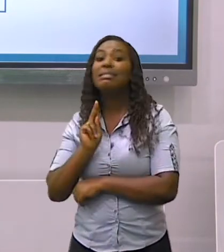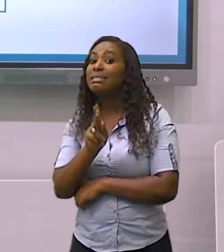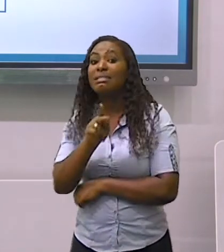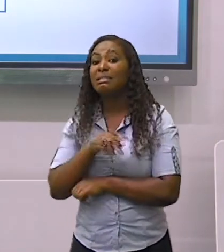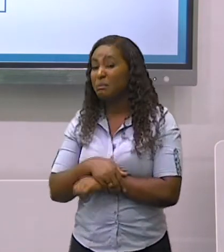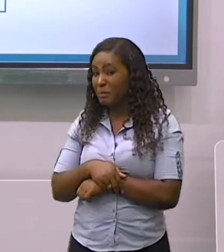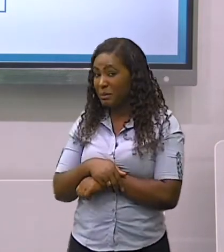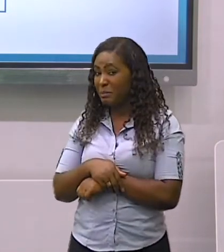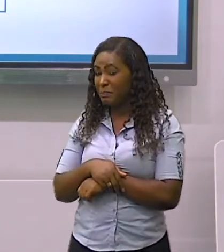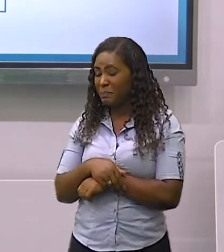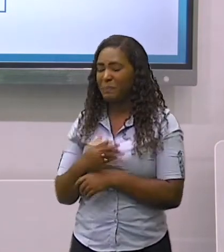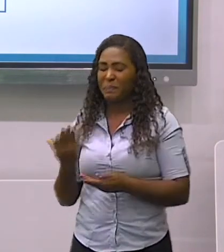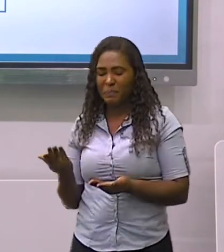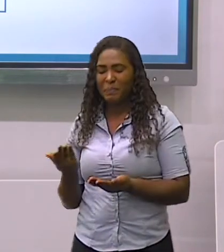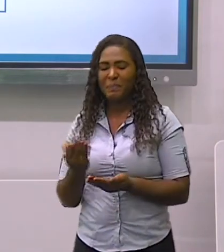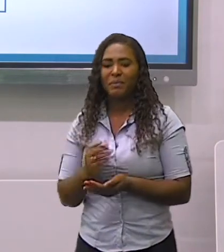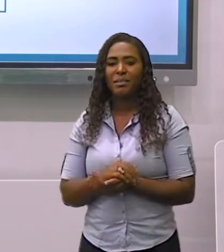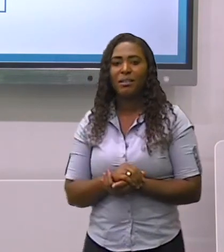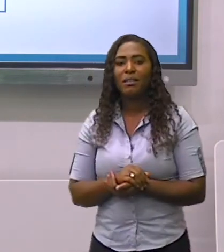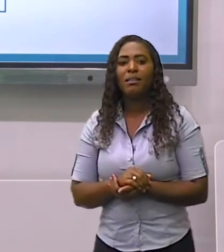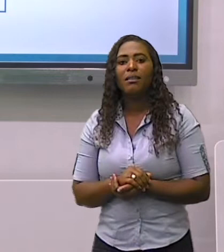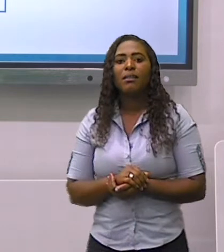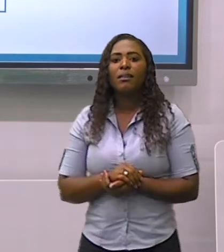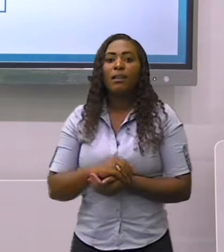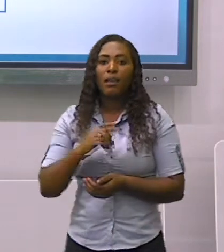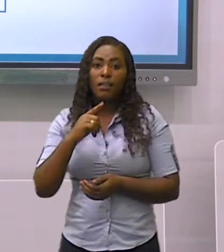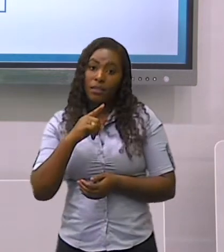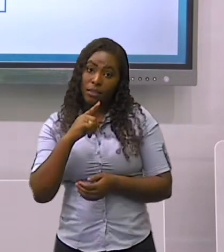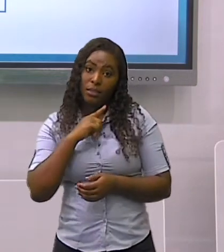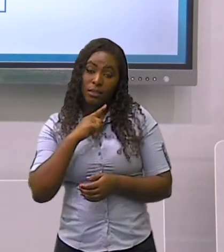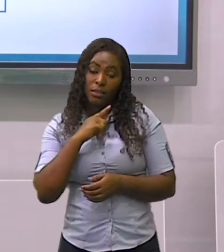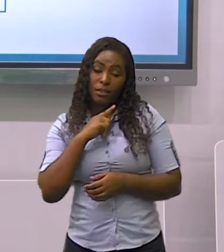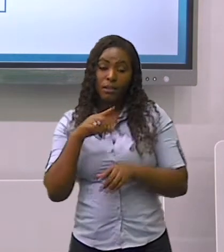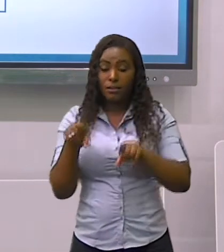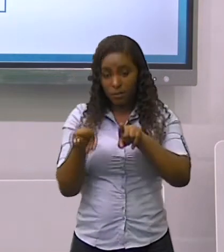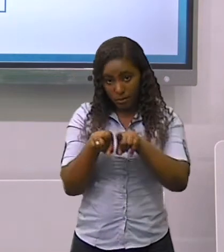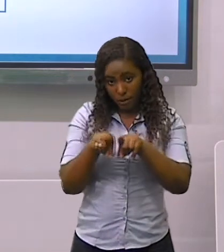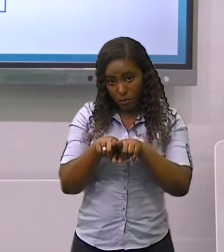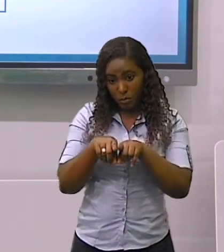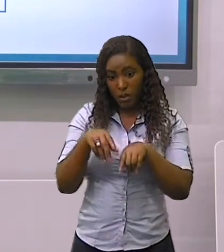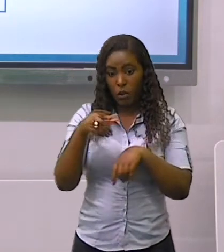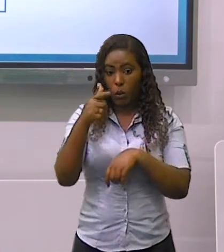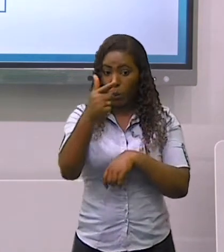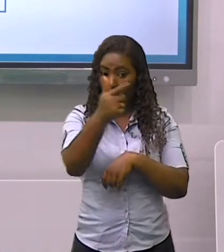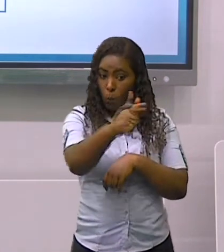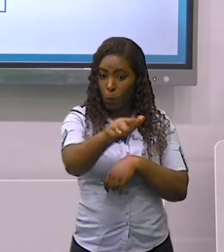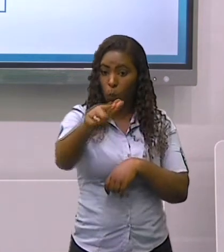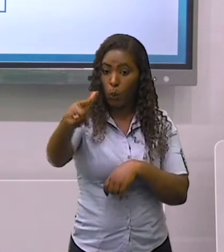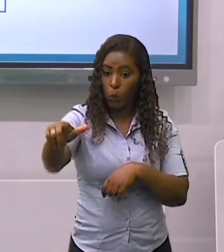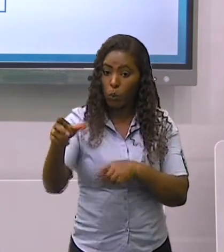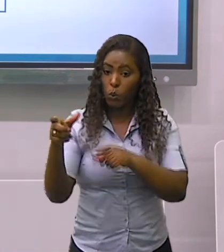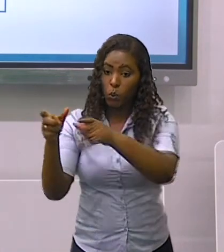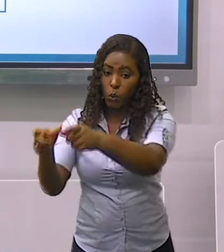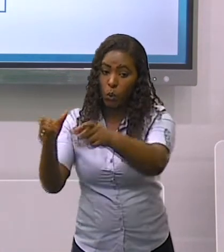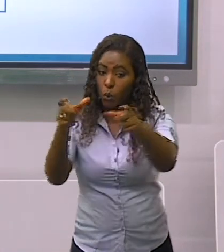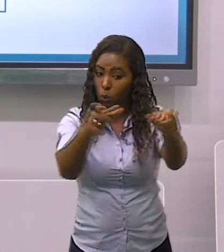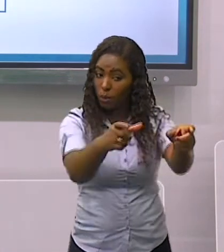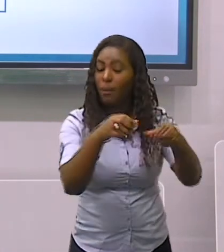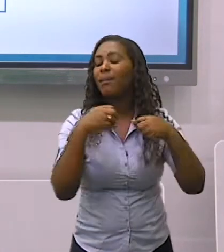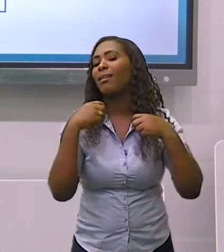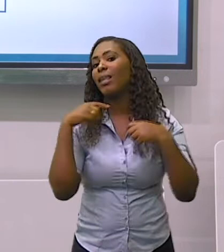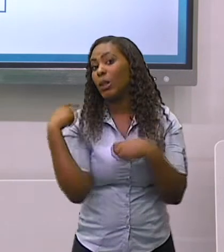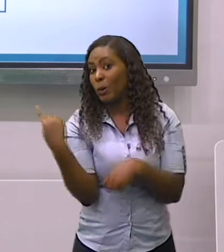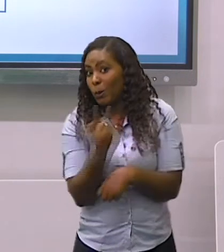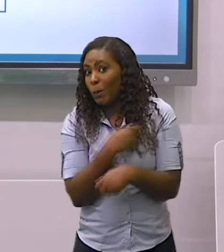Além desta classificação, existem outros tipos de ambientes públicos que merecem a